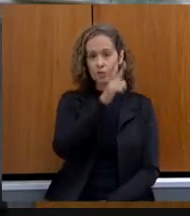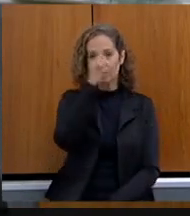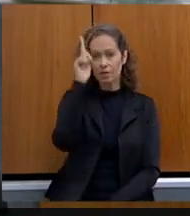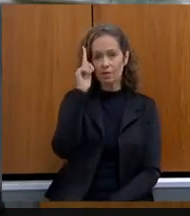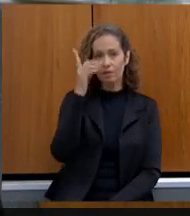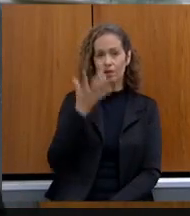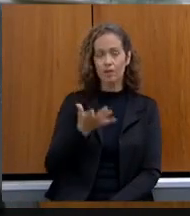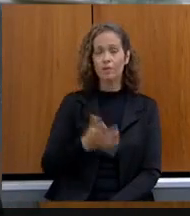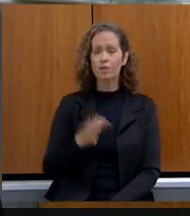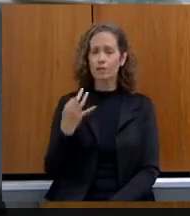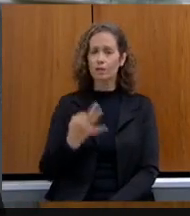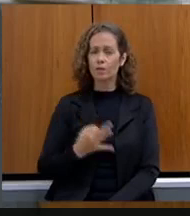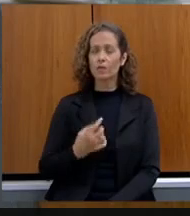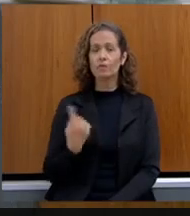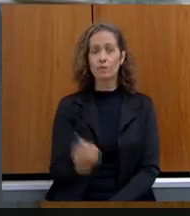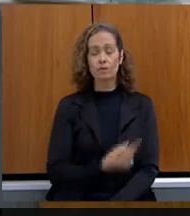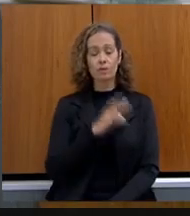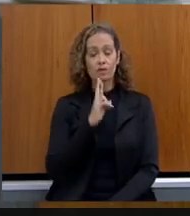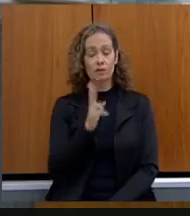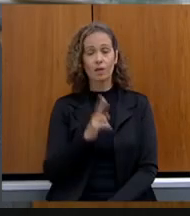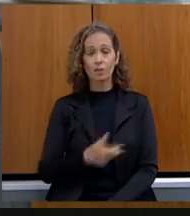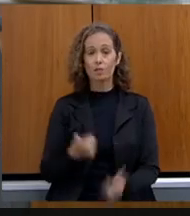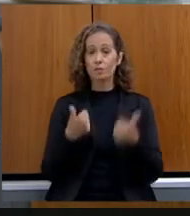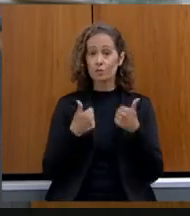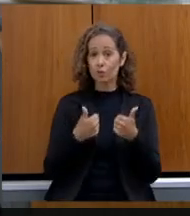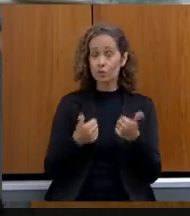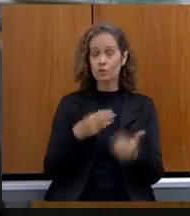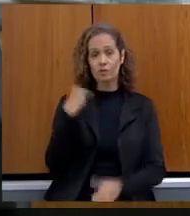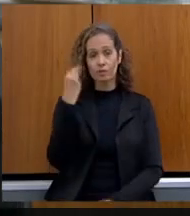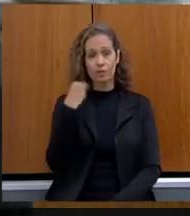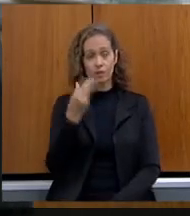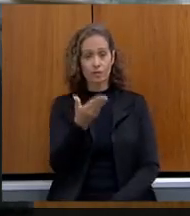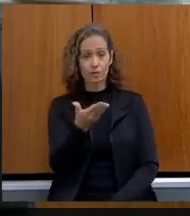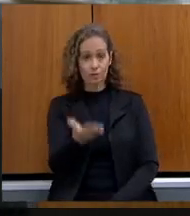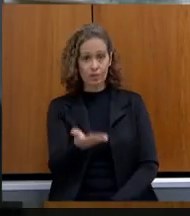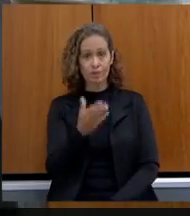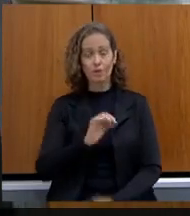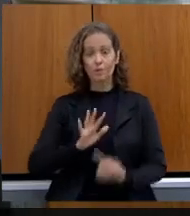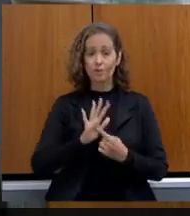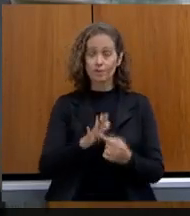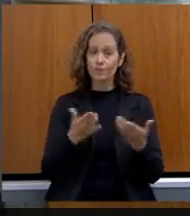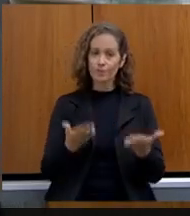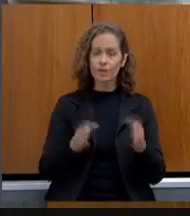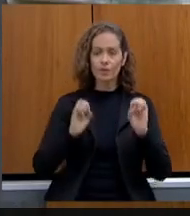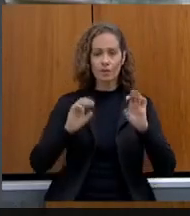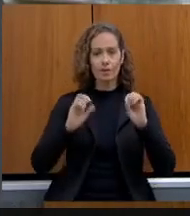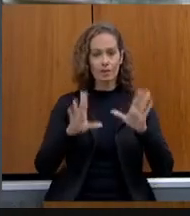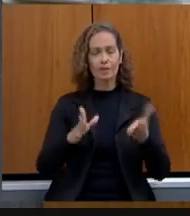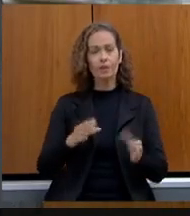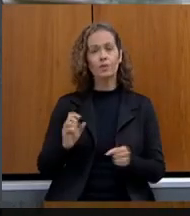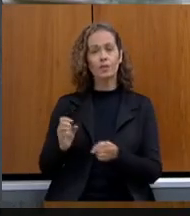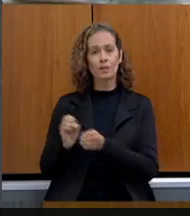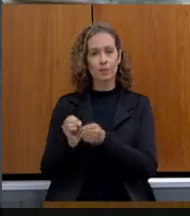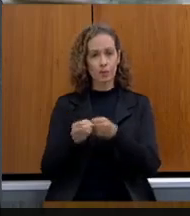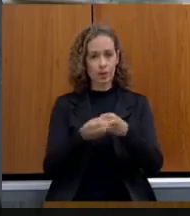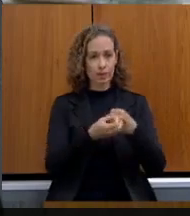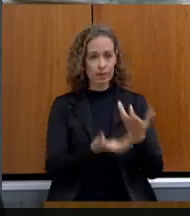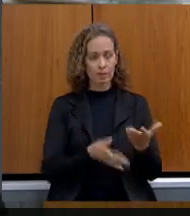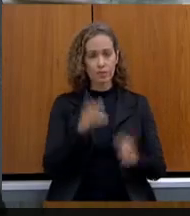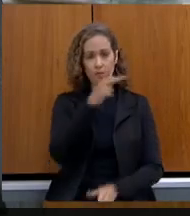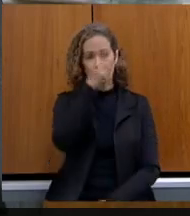a gente vai ter resultados muito positivos a diferença do senhor né comprova isso na educação desses municípios né